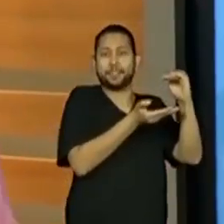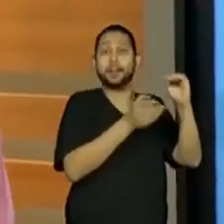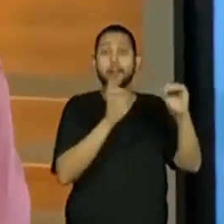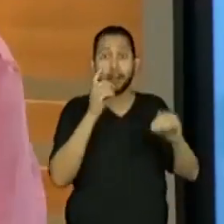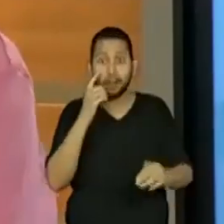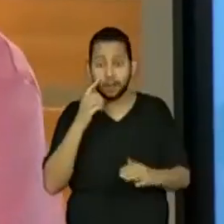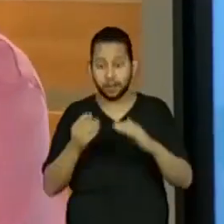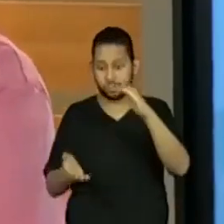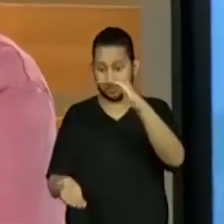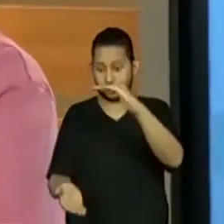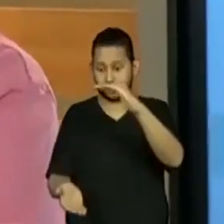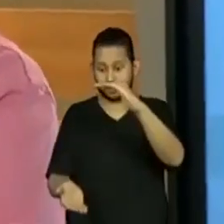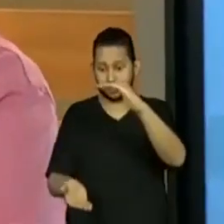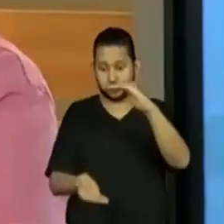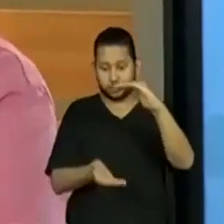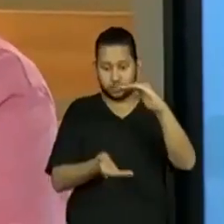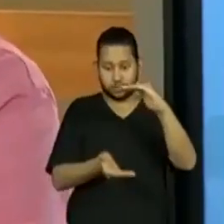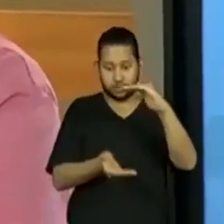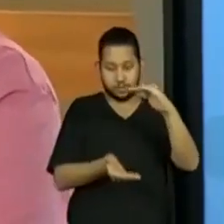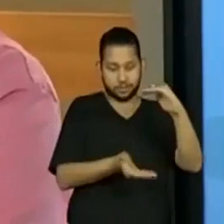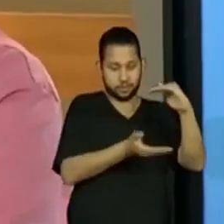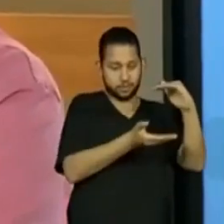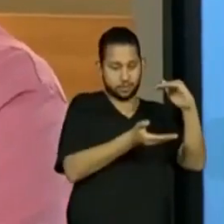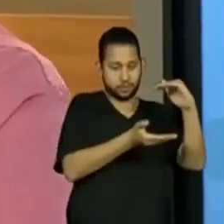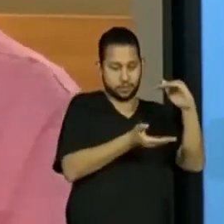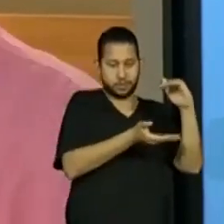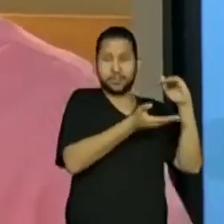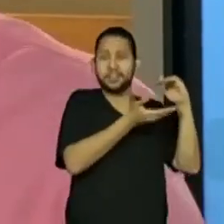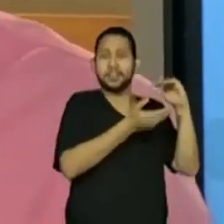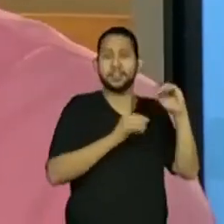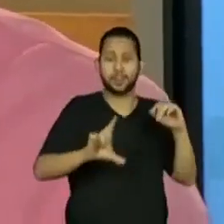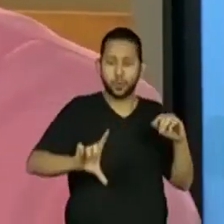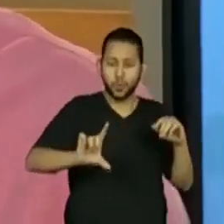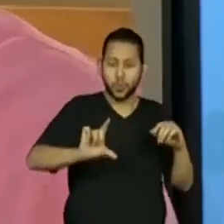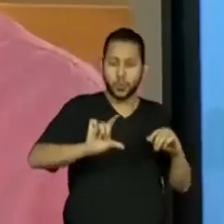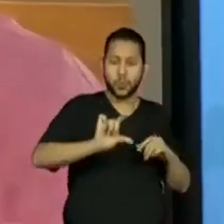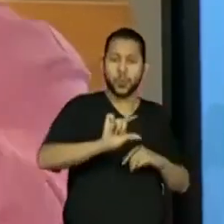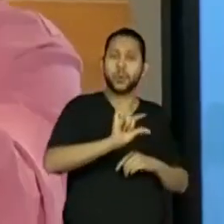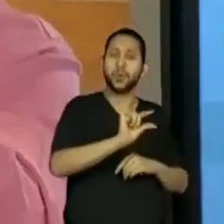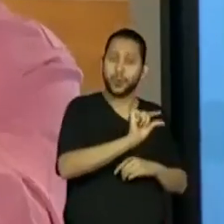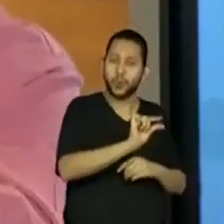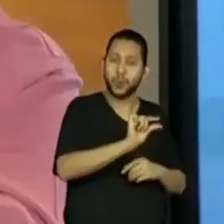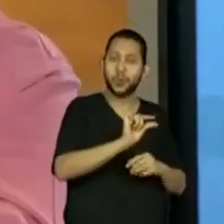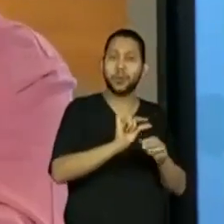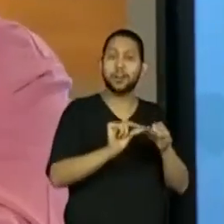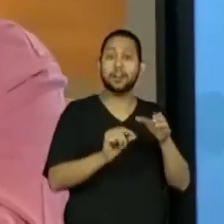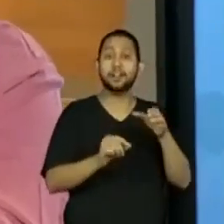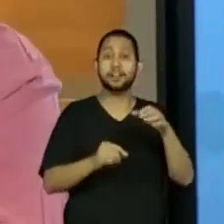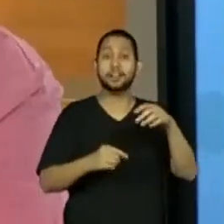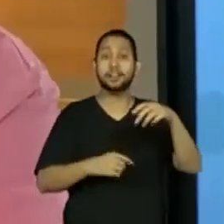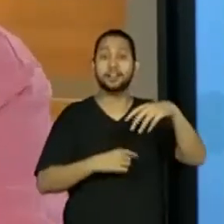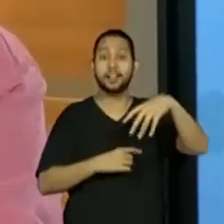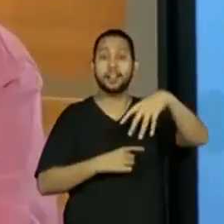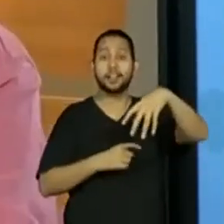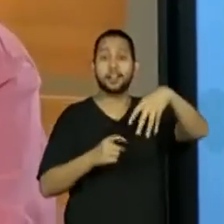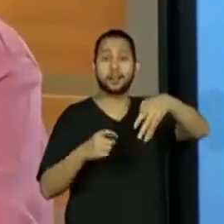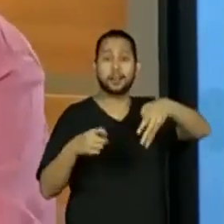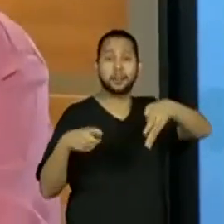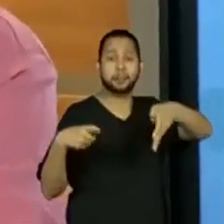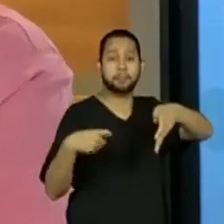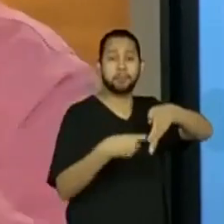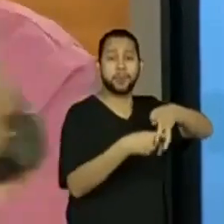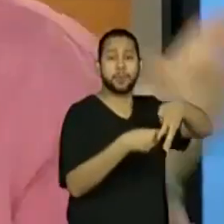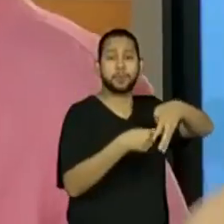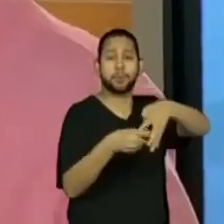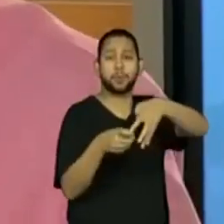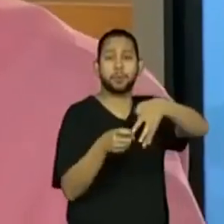tamanho, essa diferença no tamanho desses cilindros de metal é que